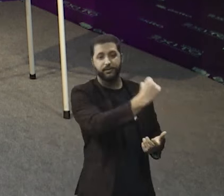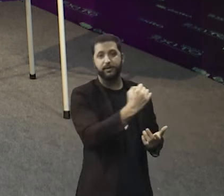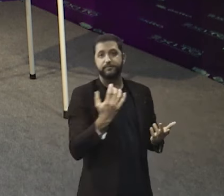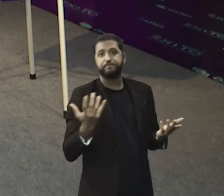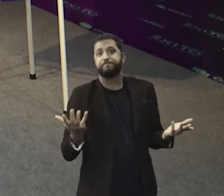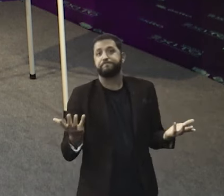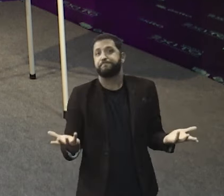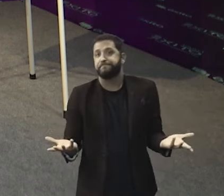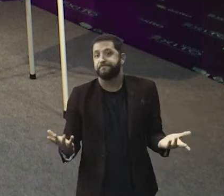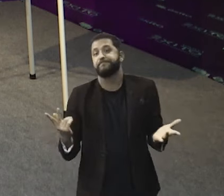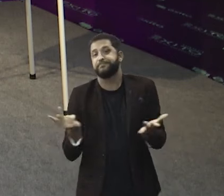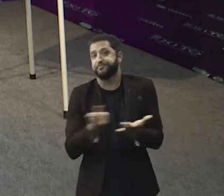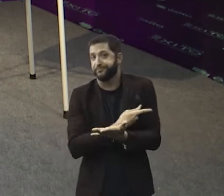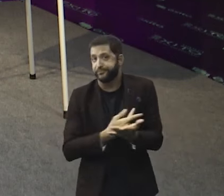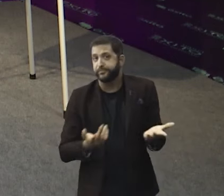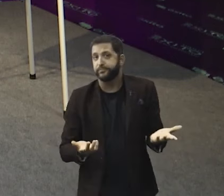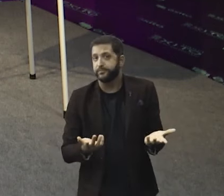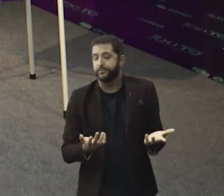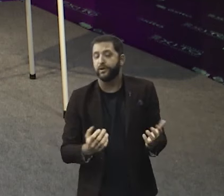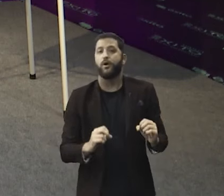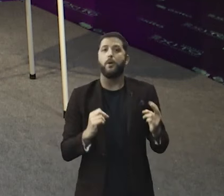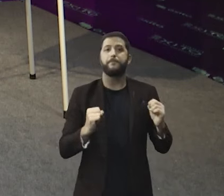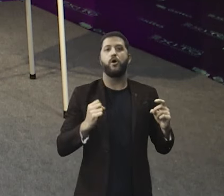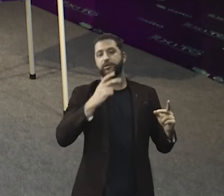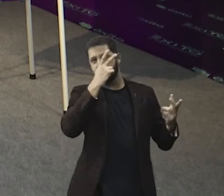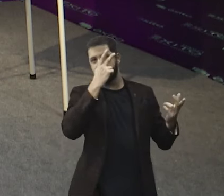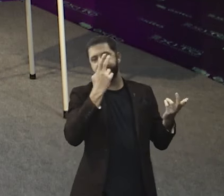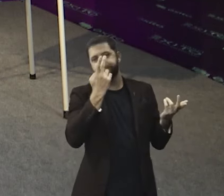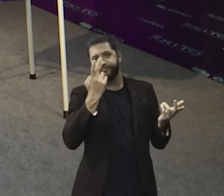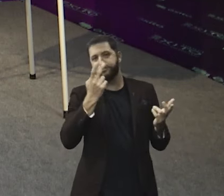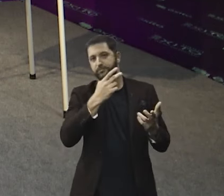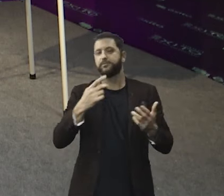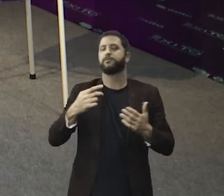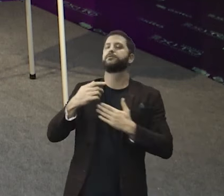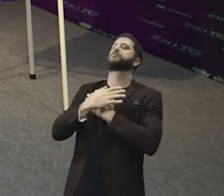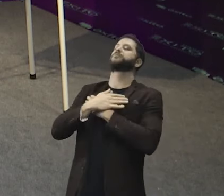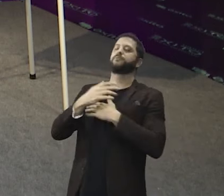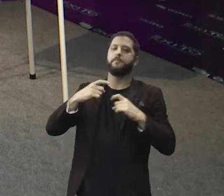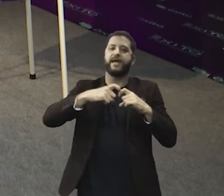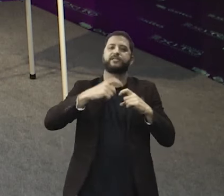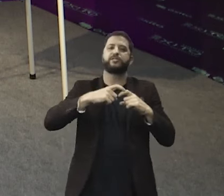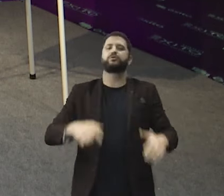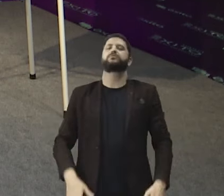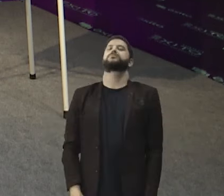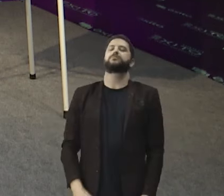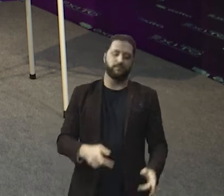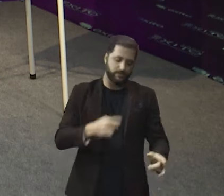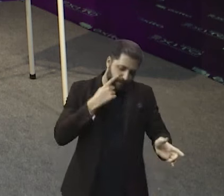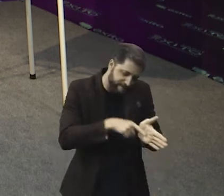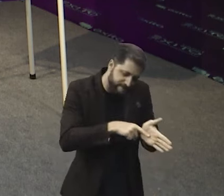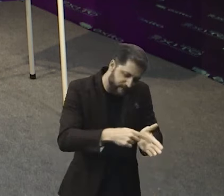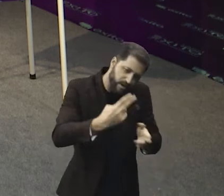faca pode salvar uma vida ali OB bstu Mas pode matar uma vida então o que eu quero te dizer que não é em si